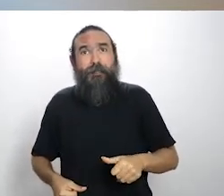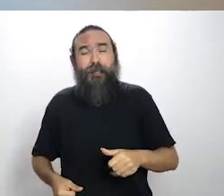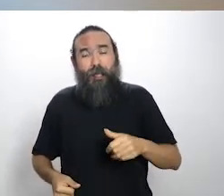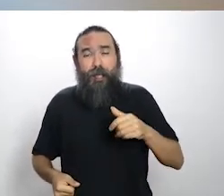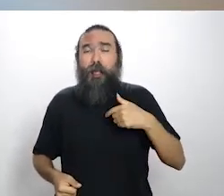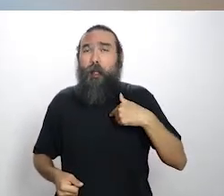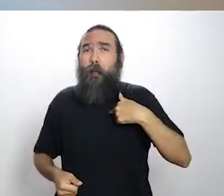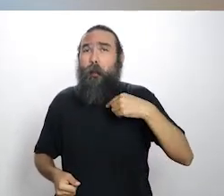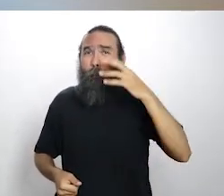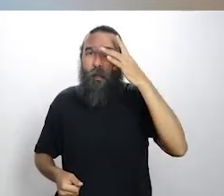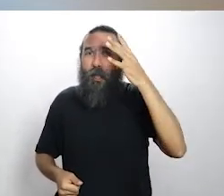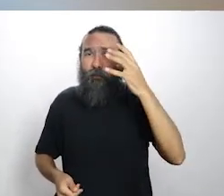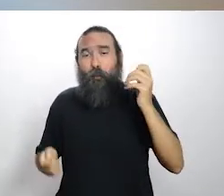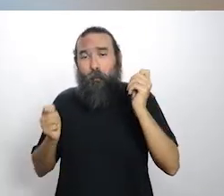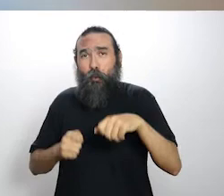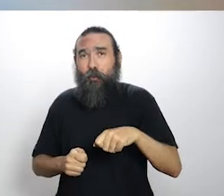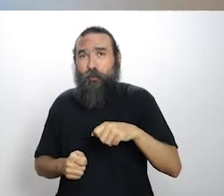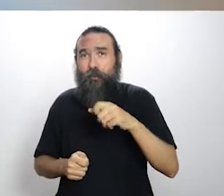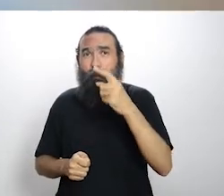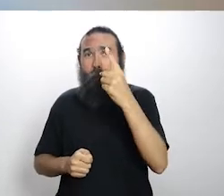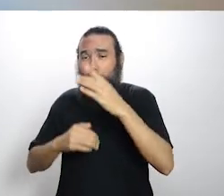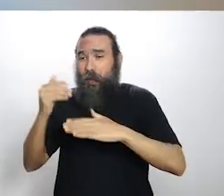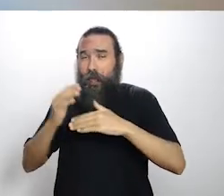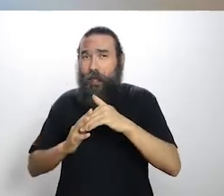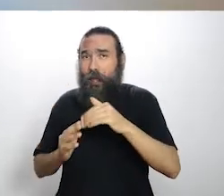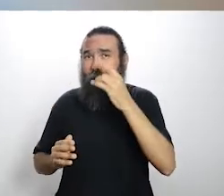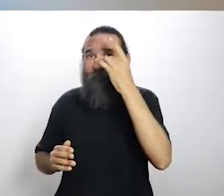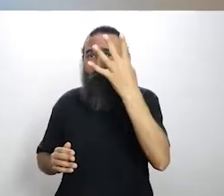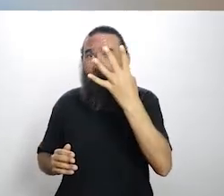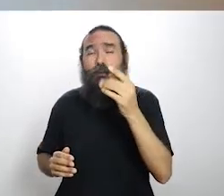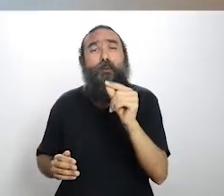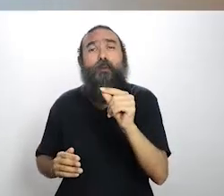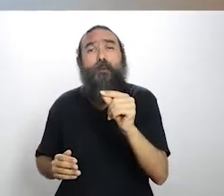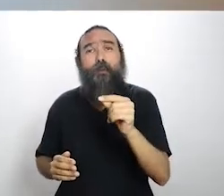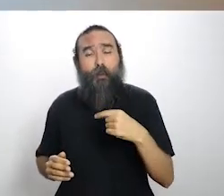A gente tem feito isso aqui no Quilombo. A gente